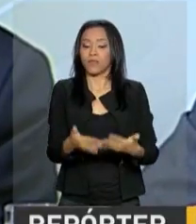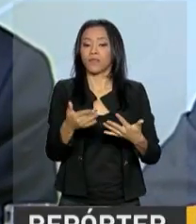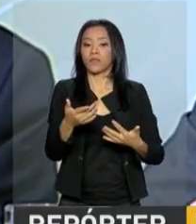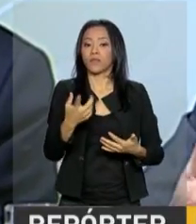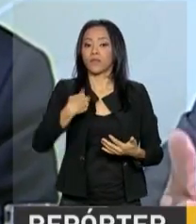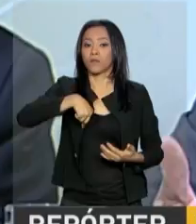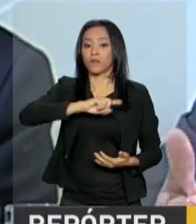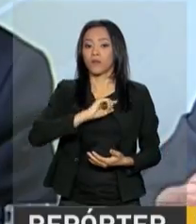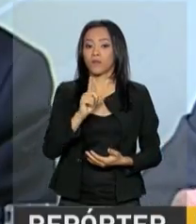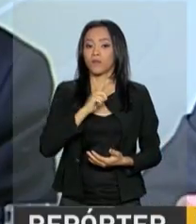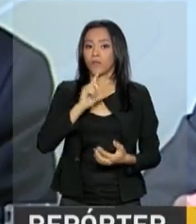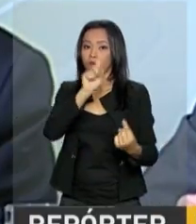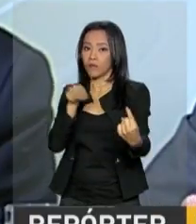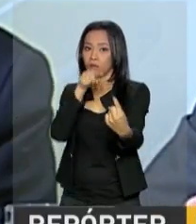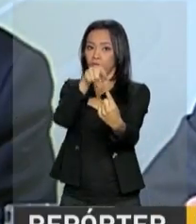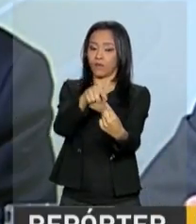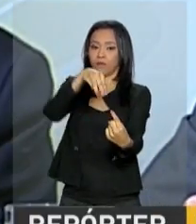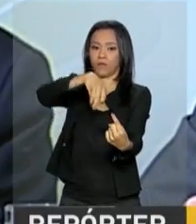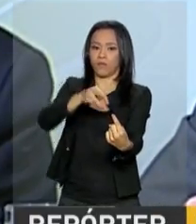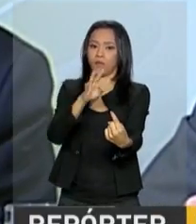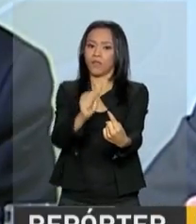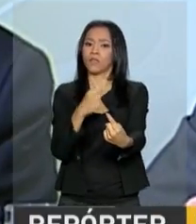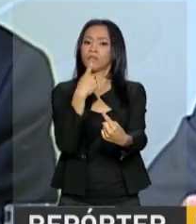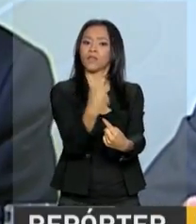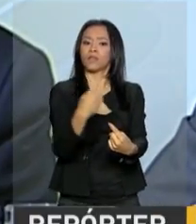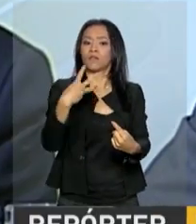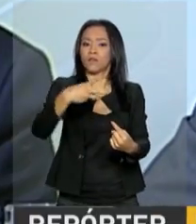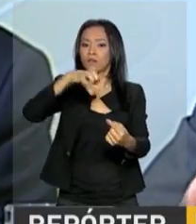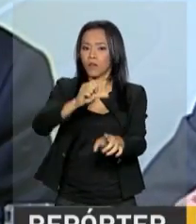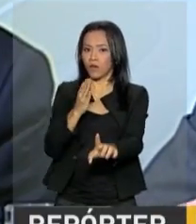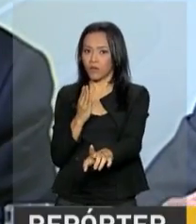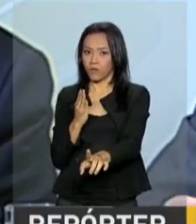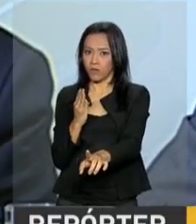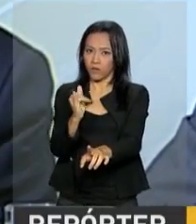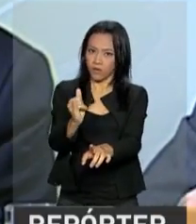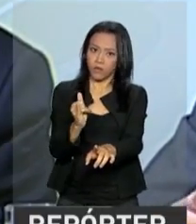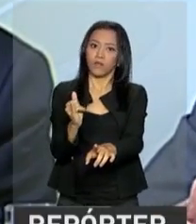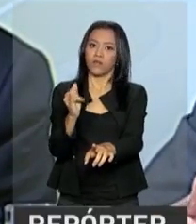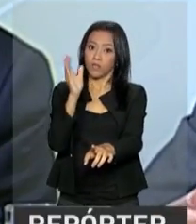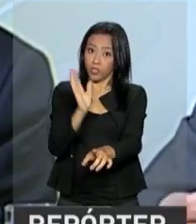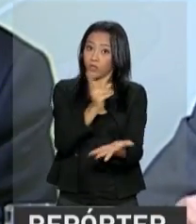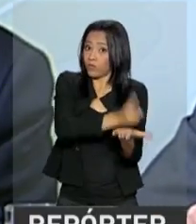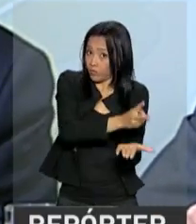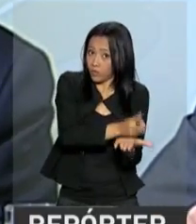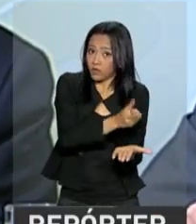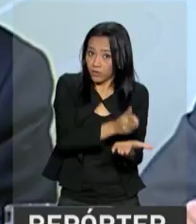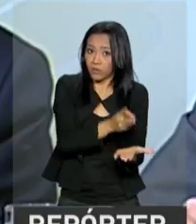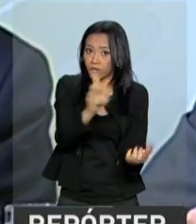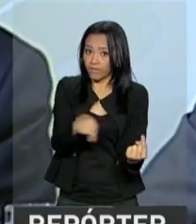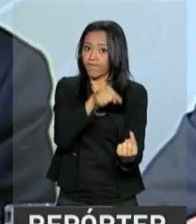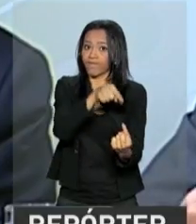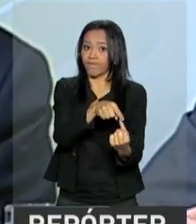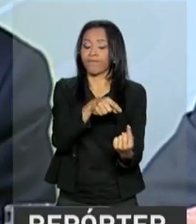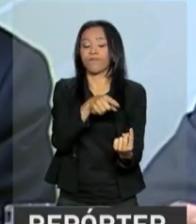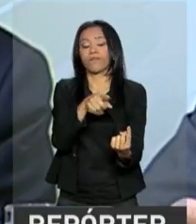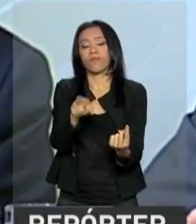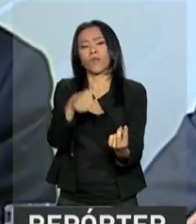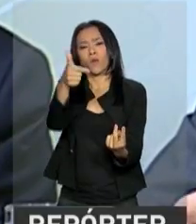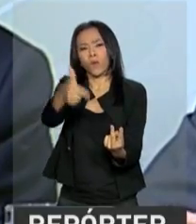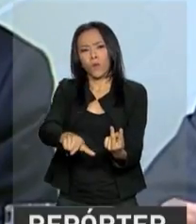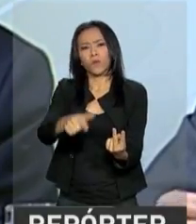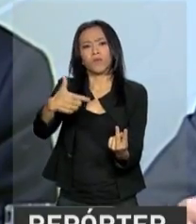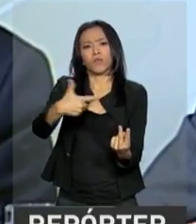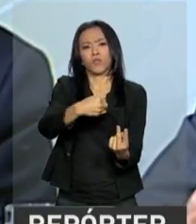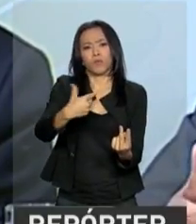uma meta de 139 milhões para o próximo exercício isso foi mantido uma meta para